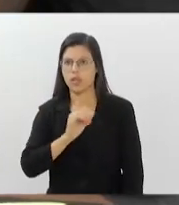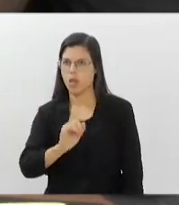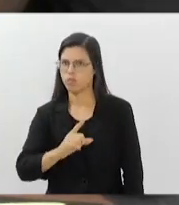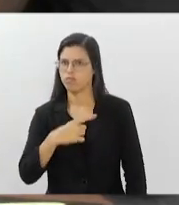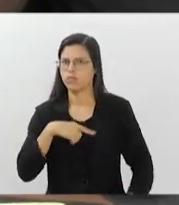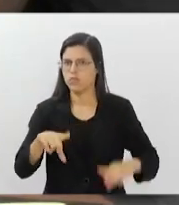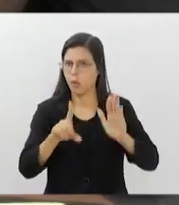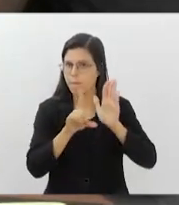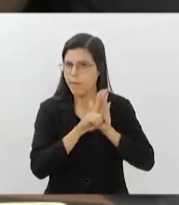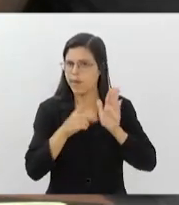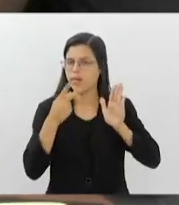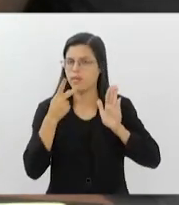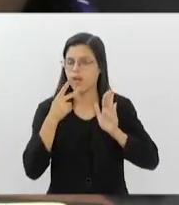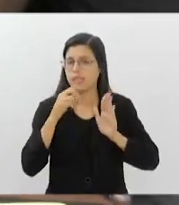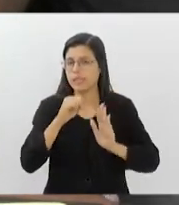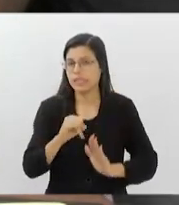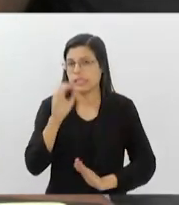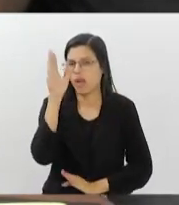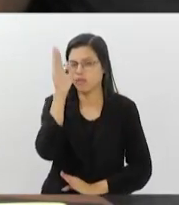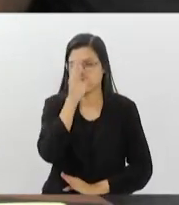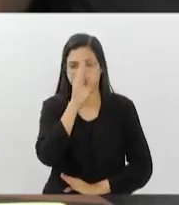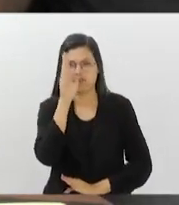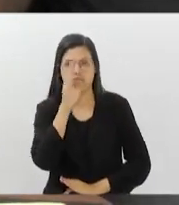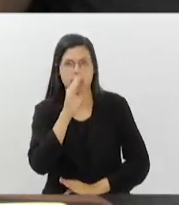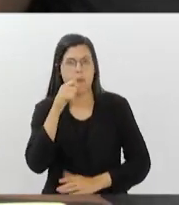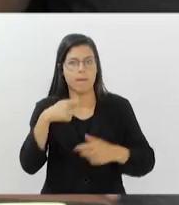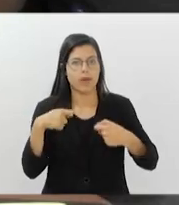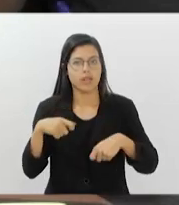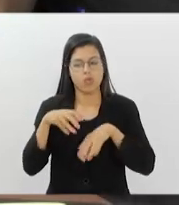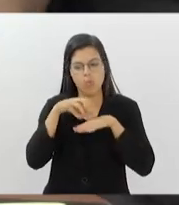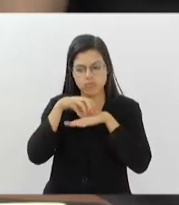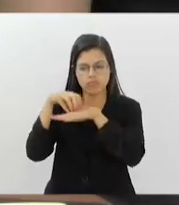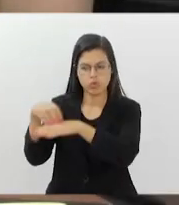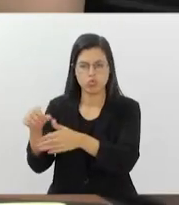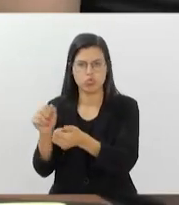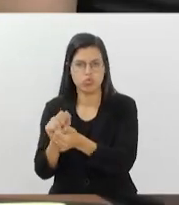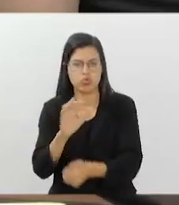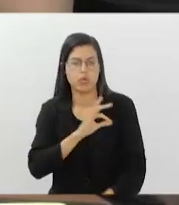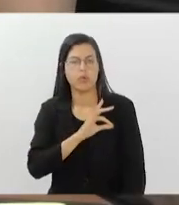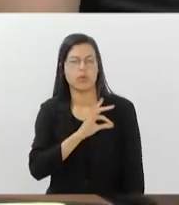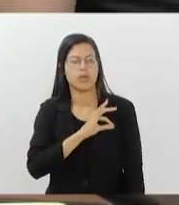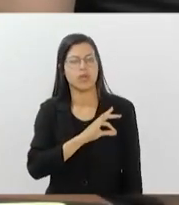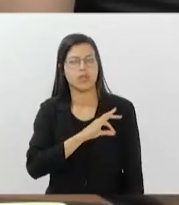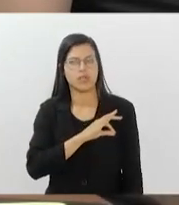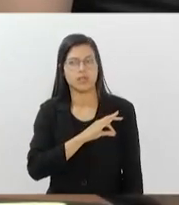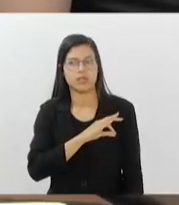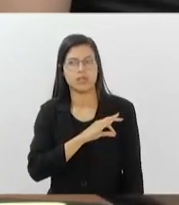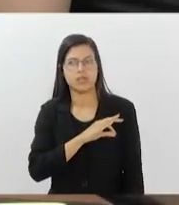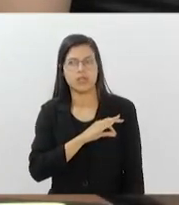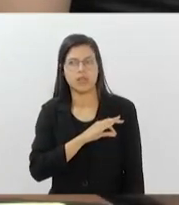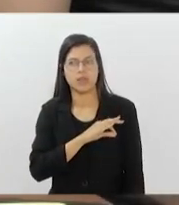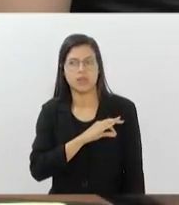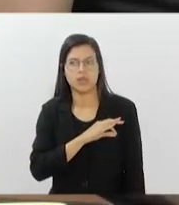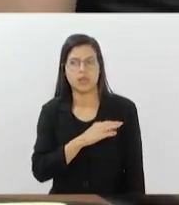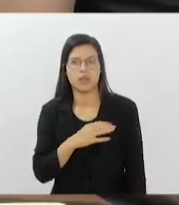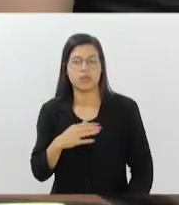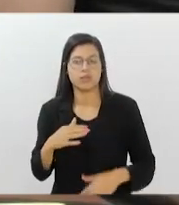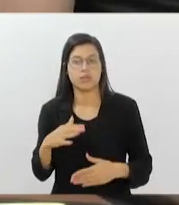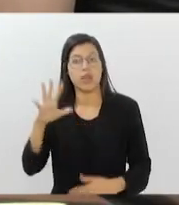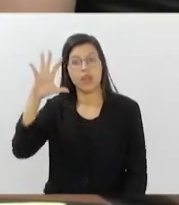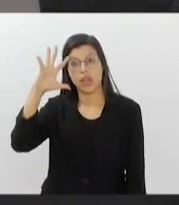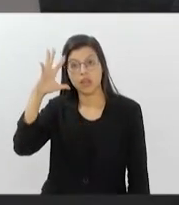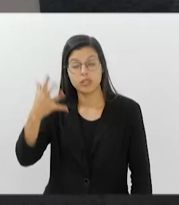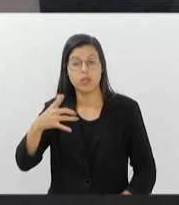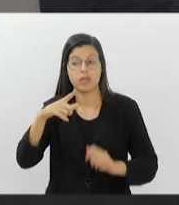está alcoolizado, eu tenho que te levar para a polícia, senão eu vou ser punido. Então, não resolve esse pronto. Resolve bem aqui no